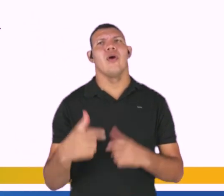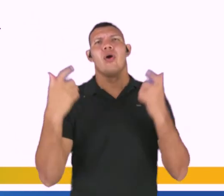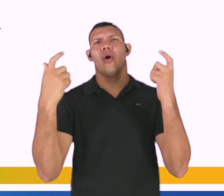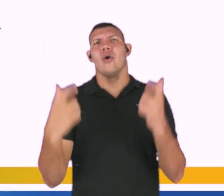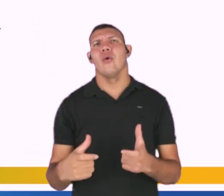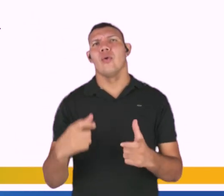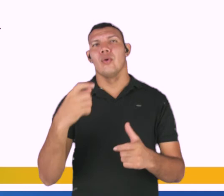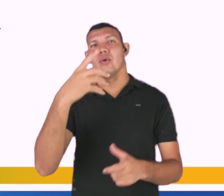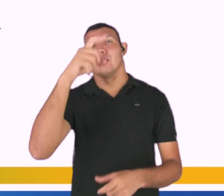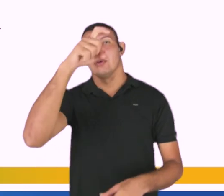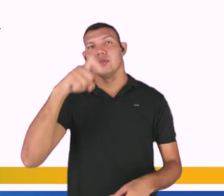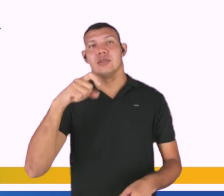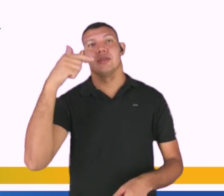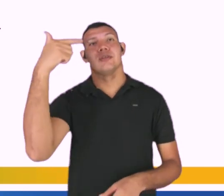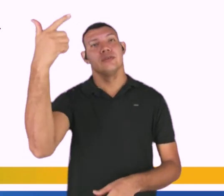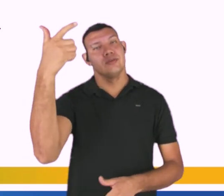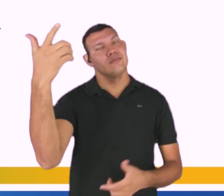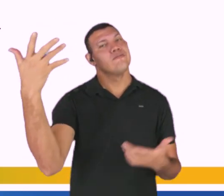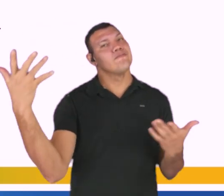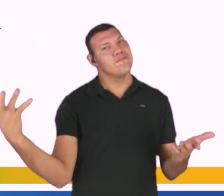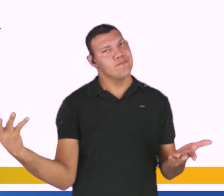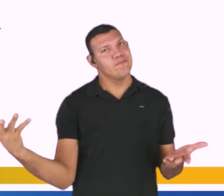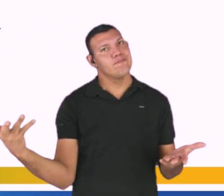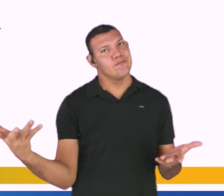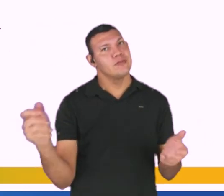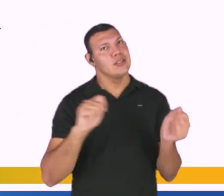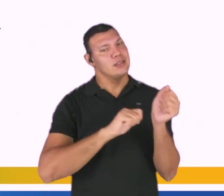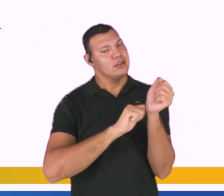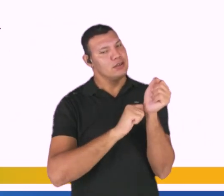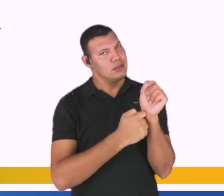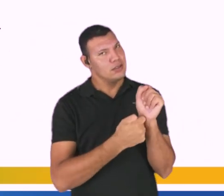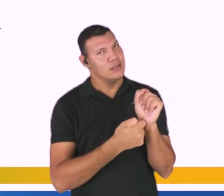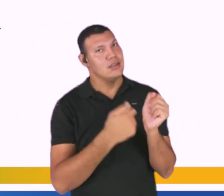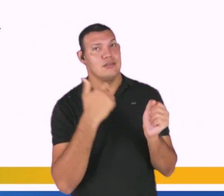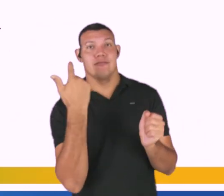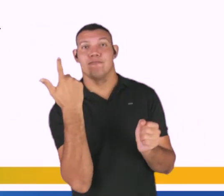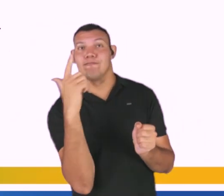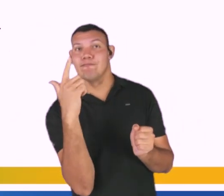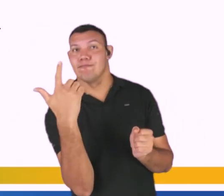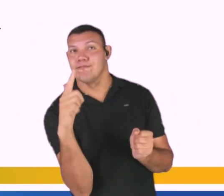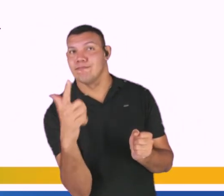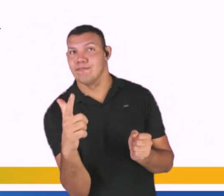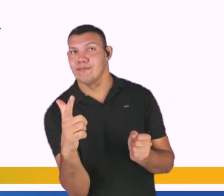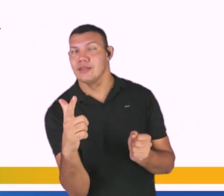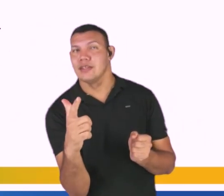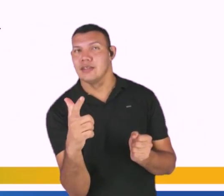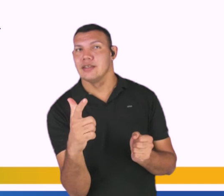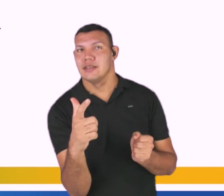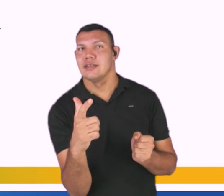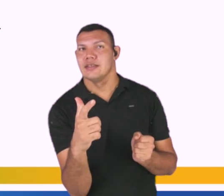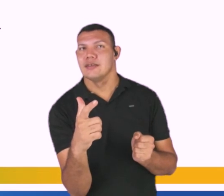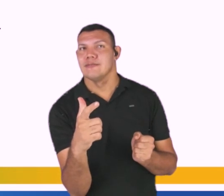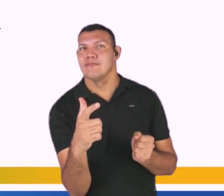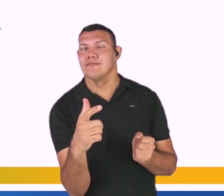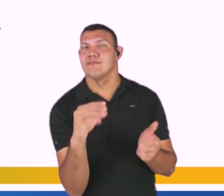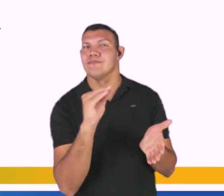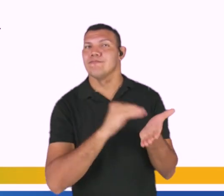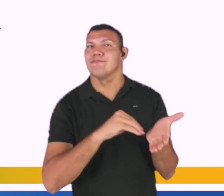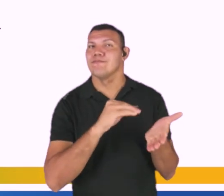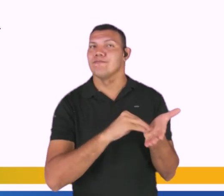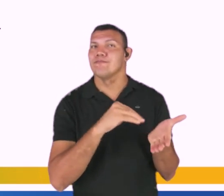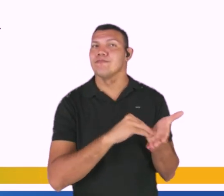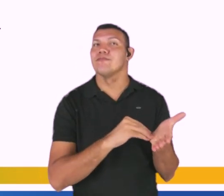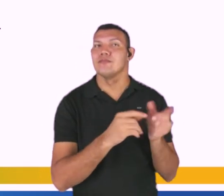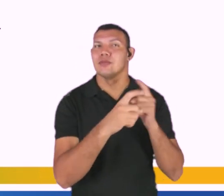gente aí aqui mora um segredinho e quando não aparecer é um termo dentro do